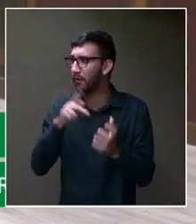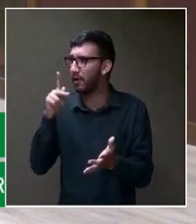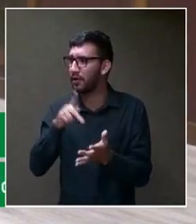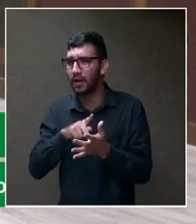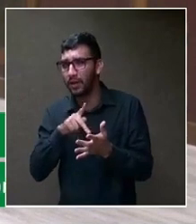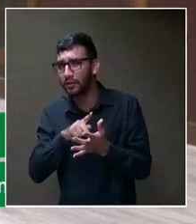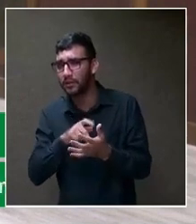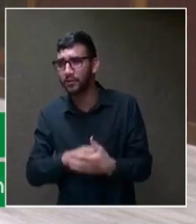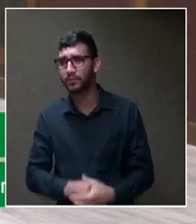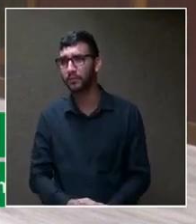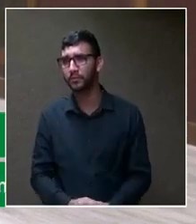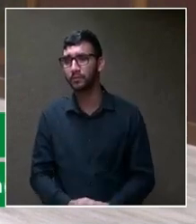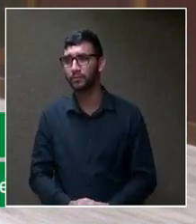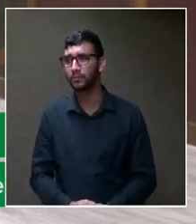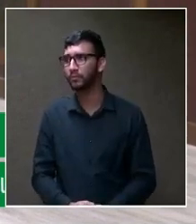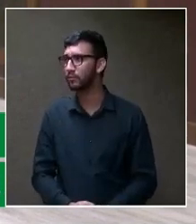verdade?